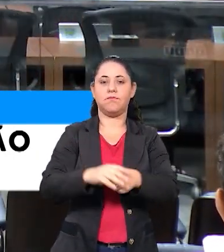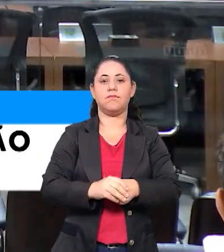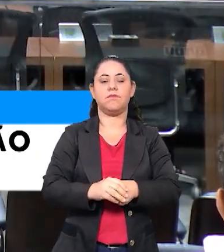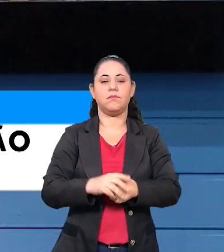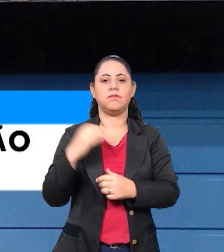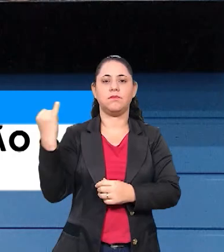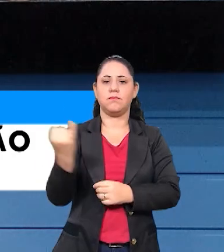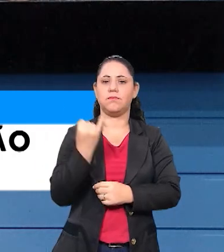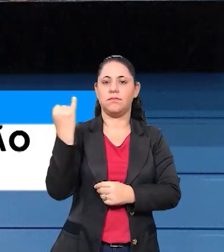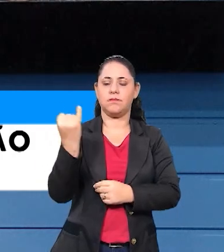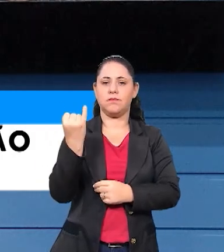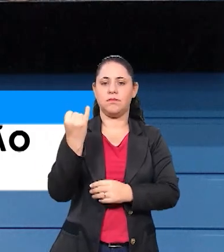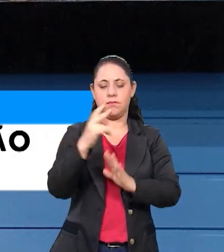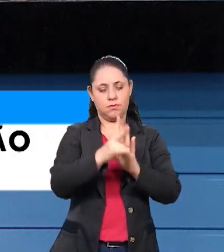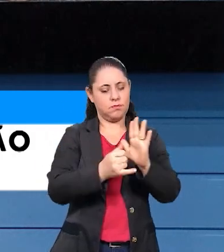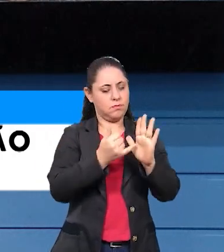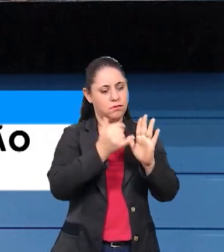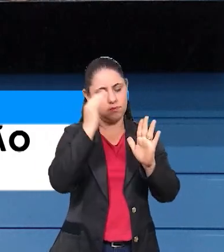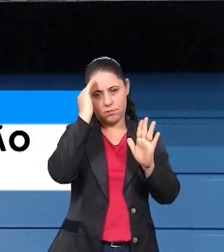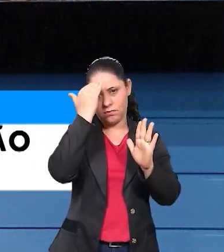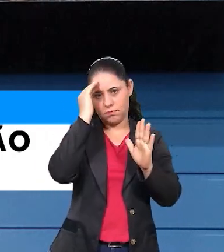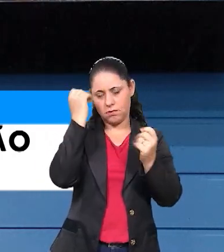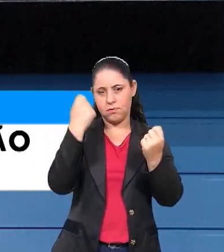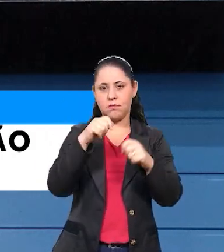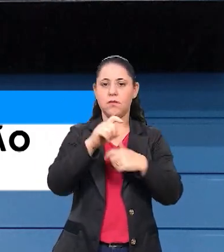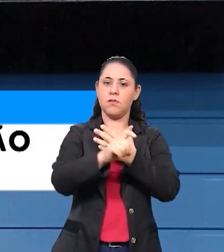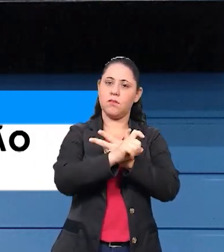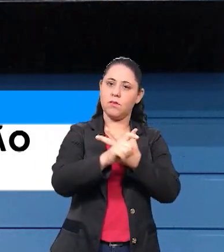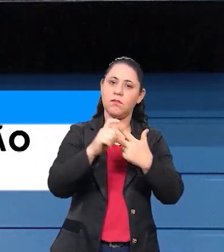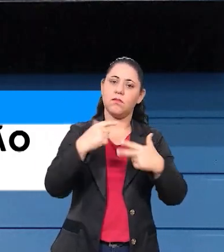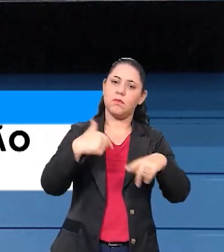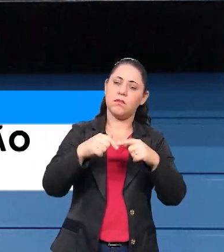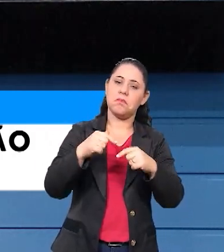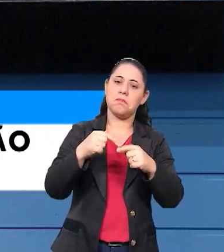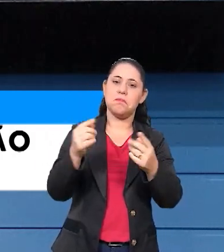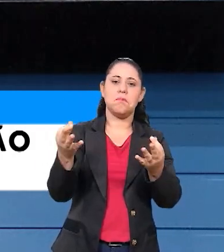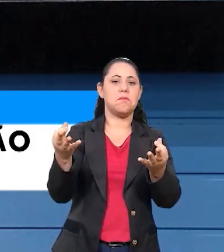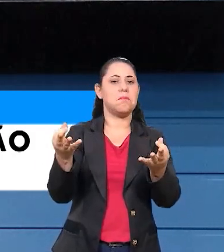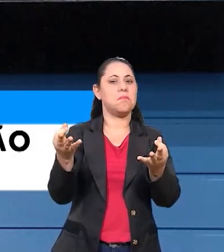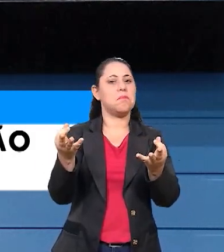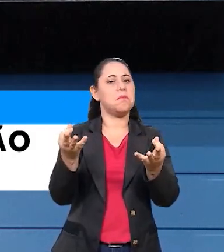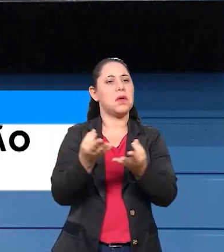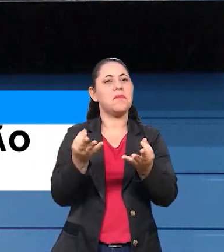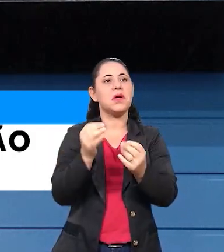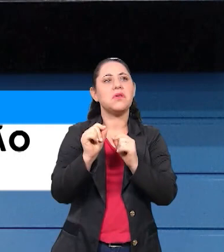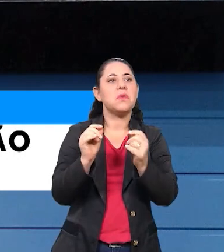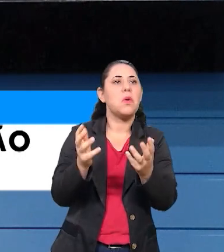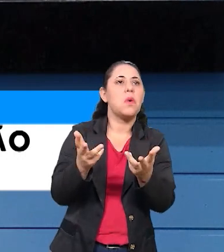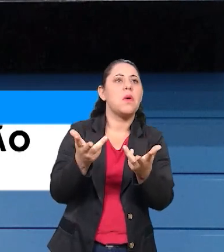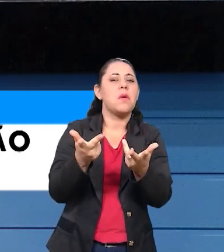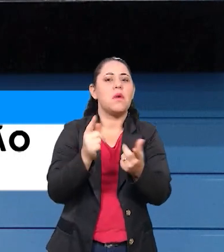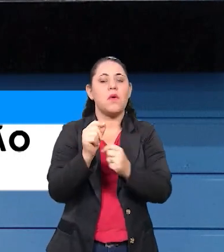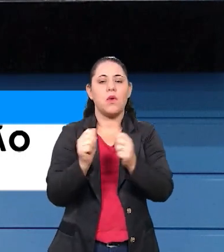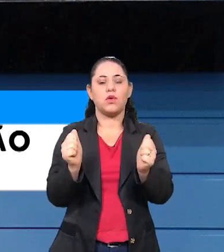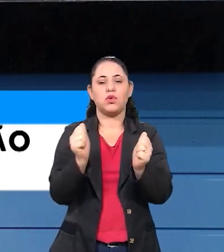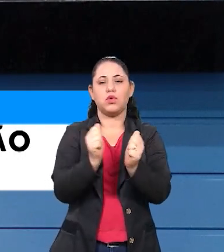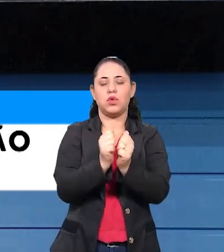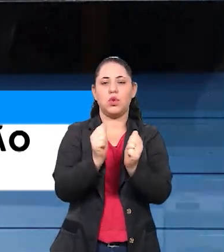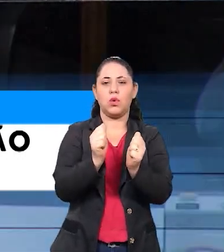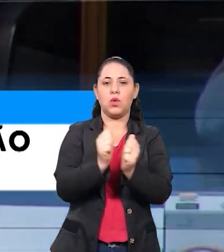ao mercado. Pela relevância do projeto e por entender que o Executivo trabalhou muito bem junto com todo o